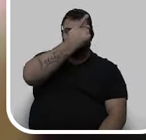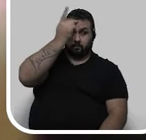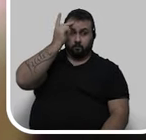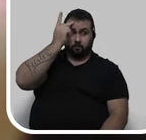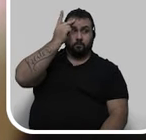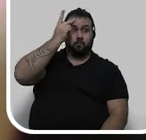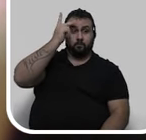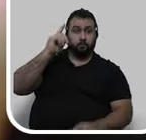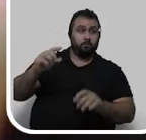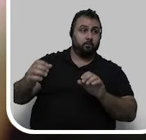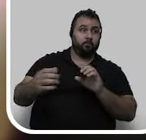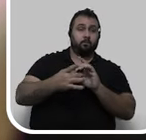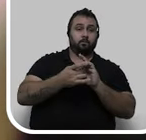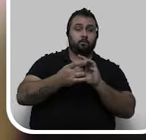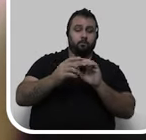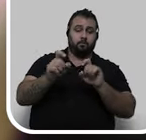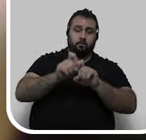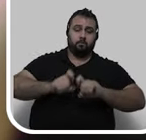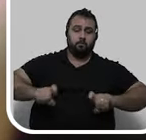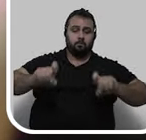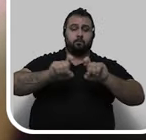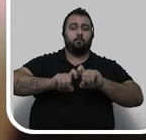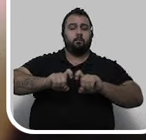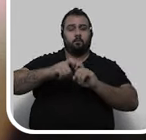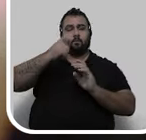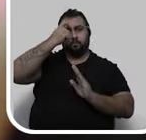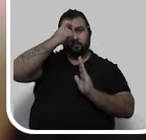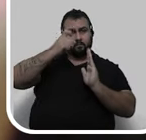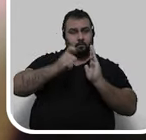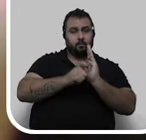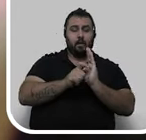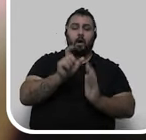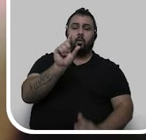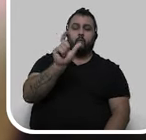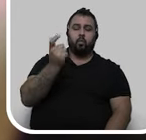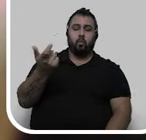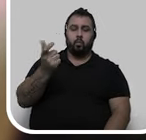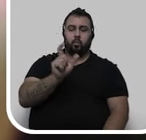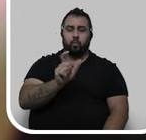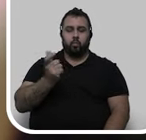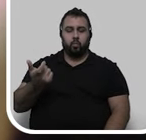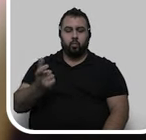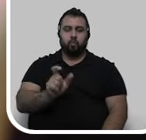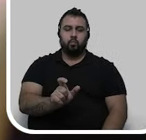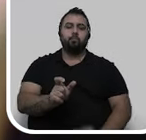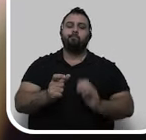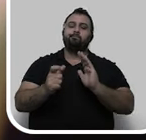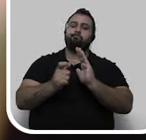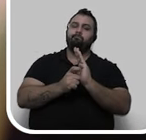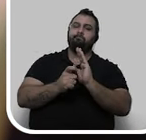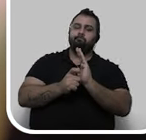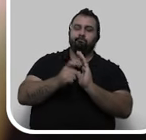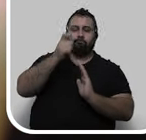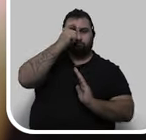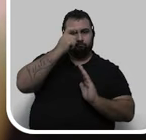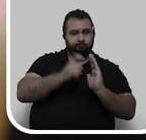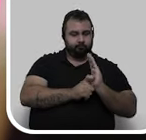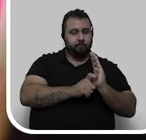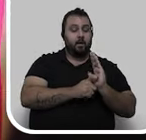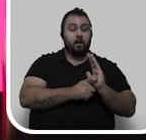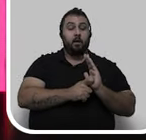usando, né, algoritmos de inteligência artificial para melhorar a vida das pessoas, então a gente vai continuar precisando de muita gente em cibersegurança.